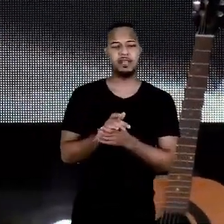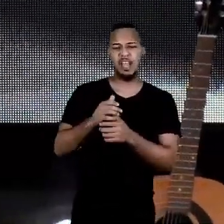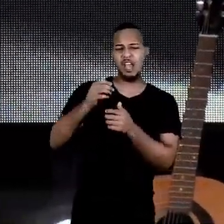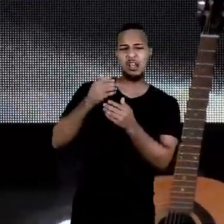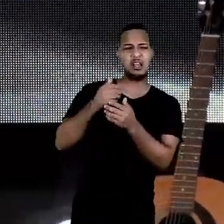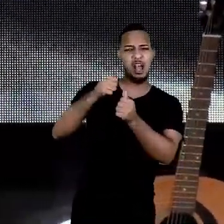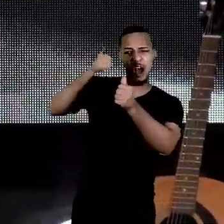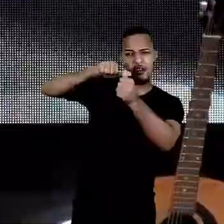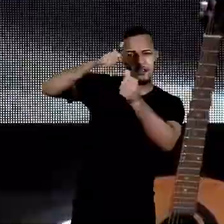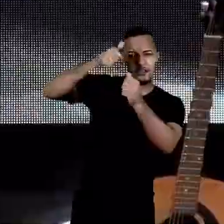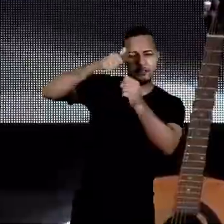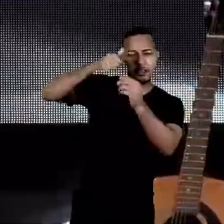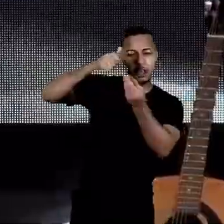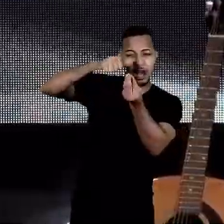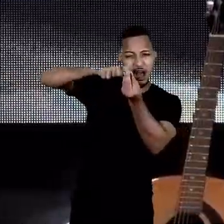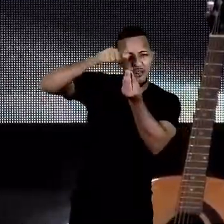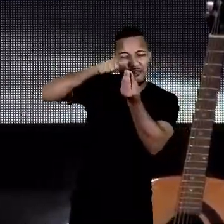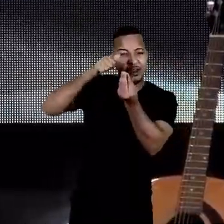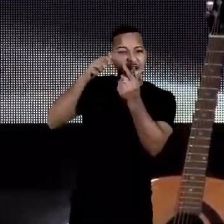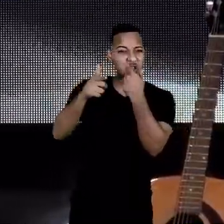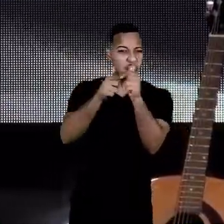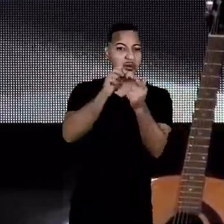Mas identificar não quer dizer reconhecer.